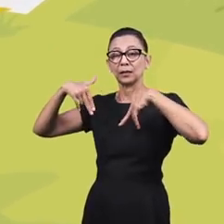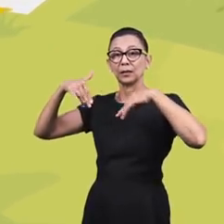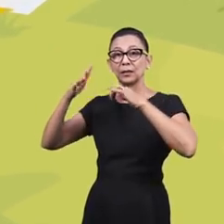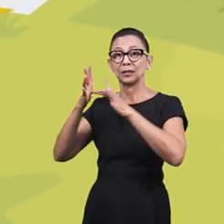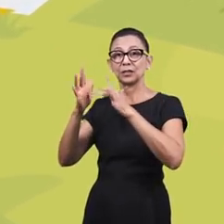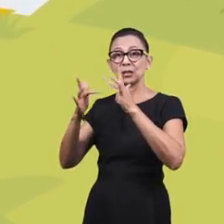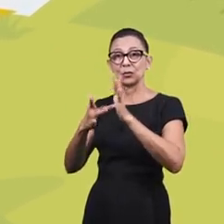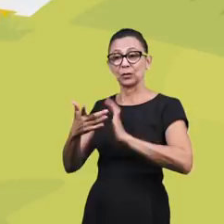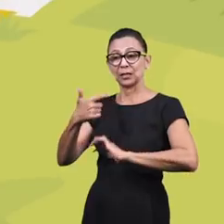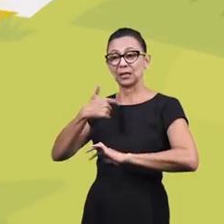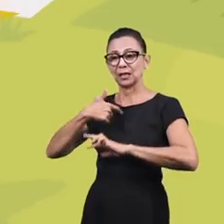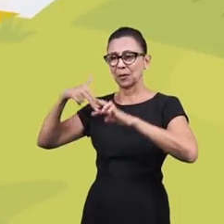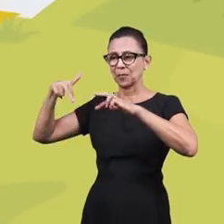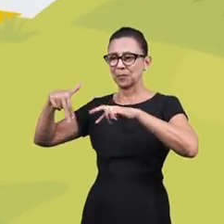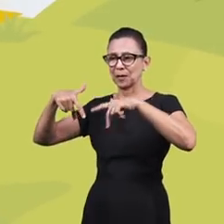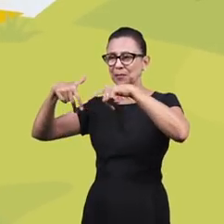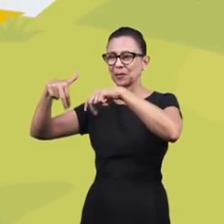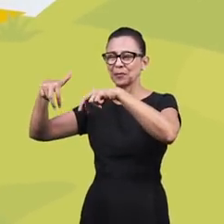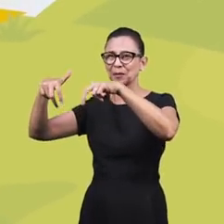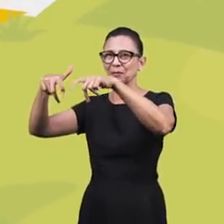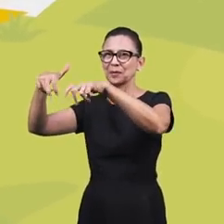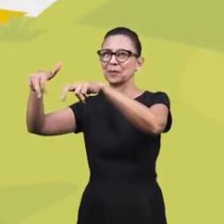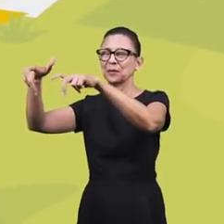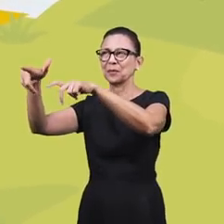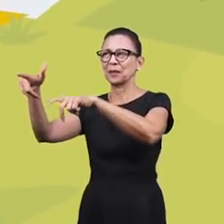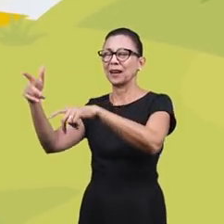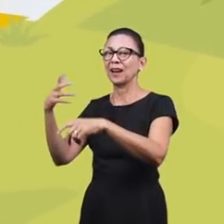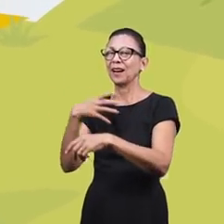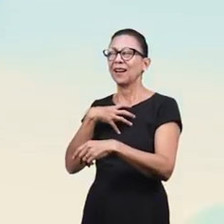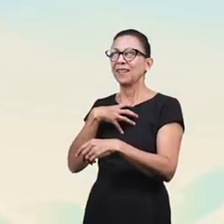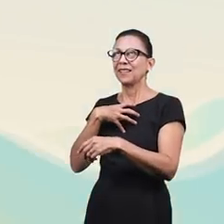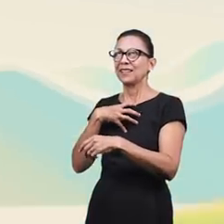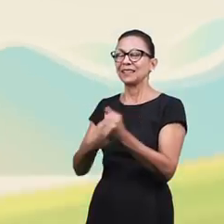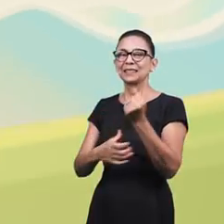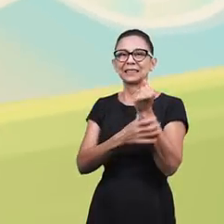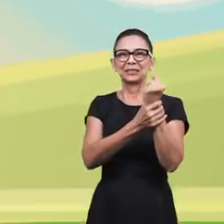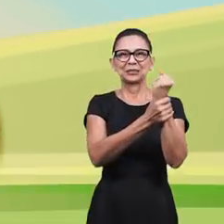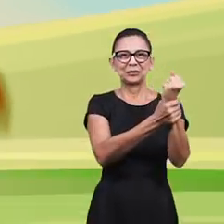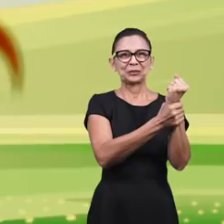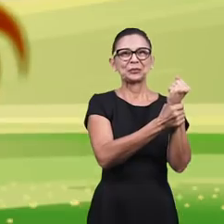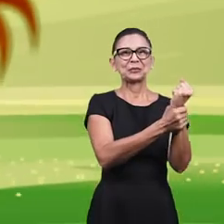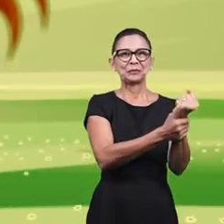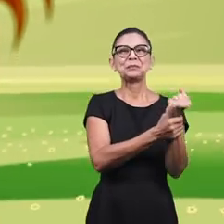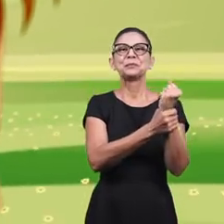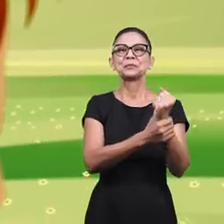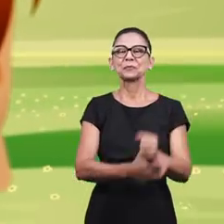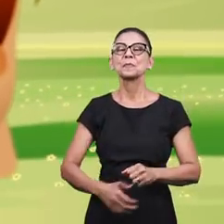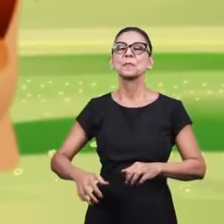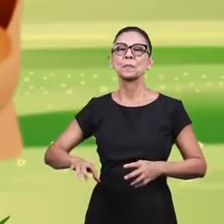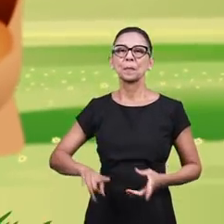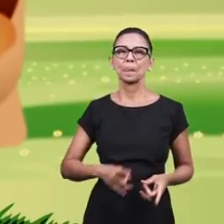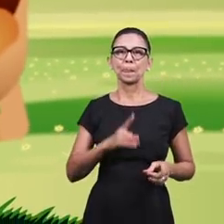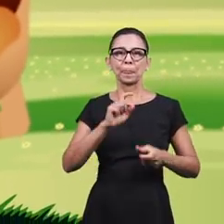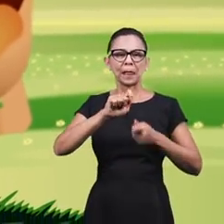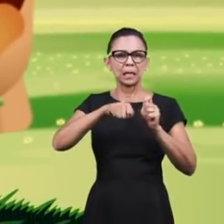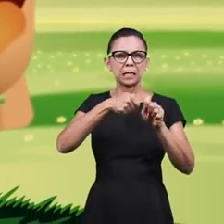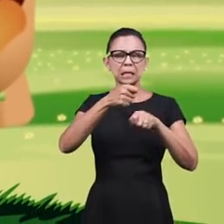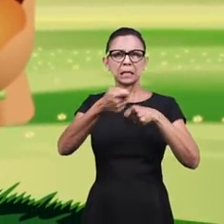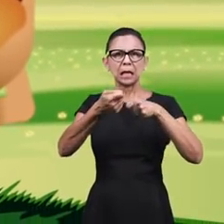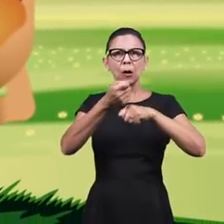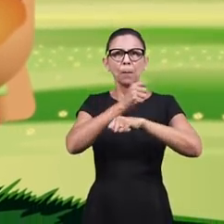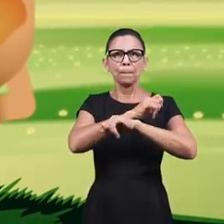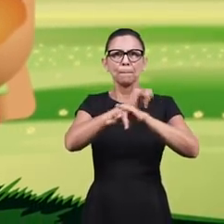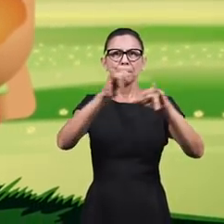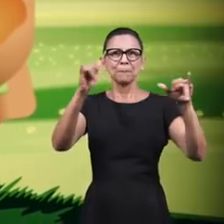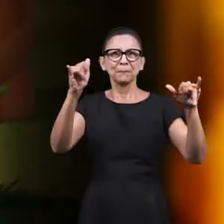senhor eu sou seguro quero proclamarei